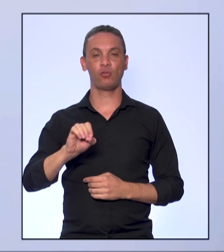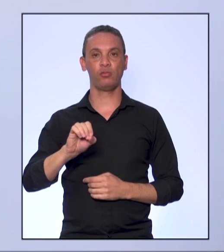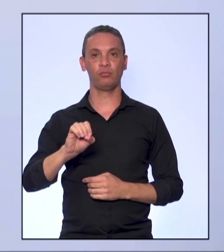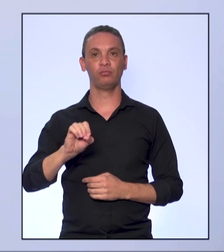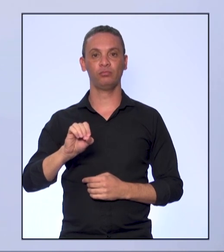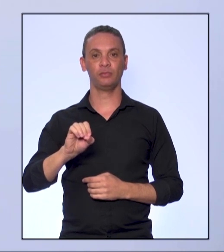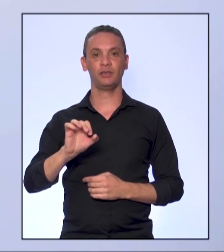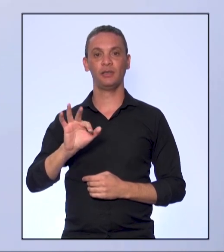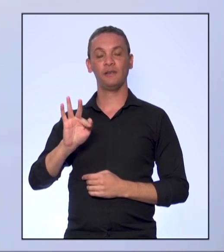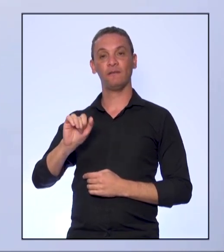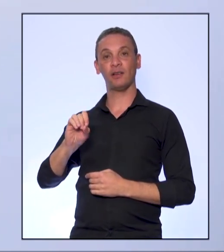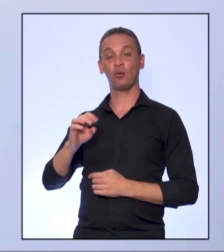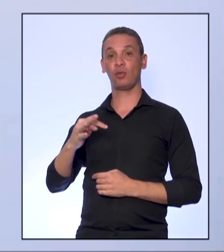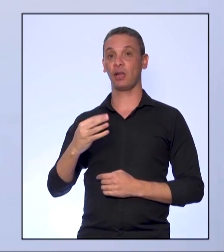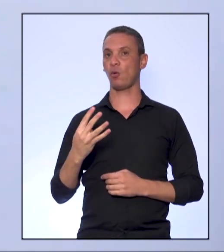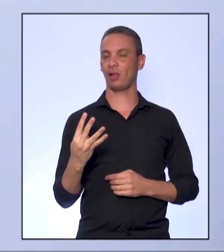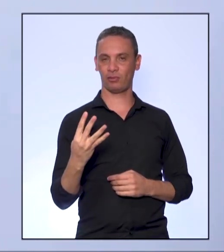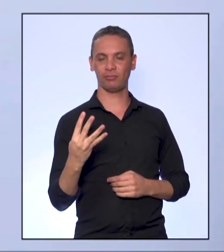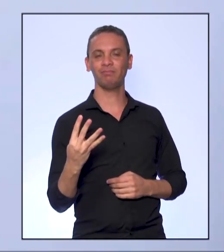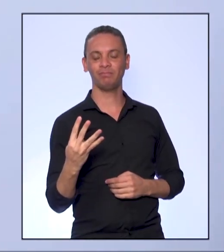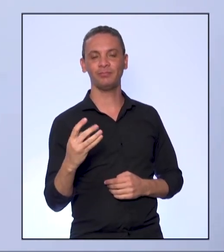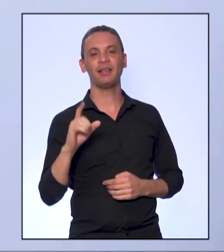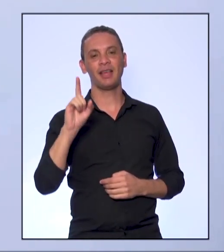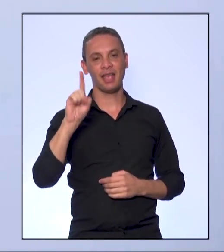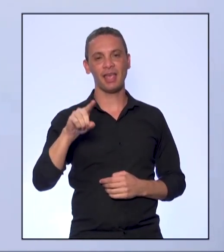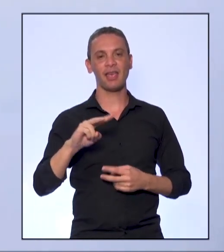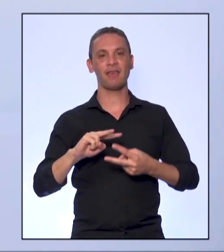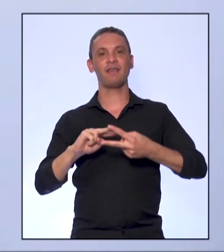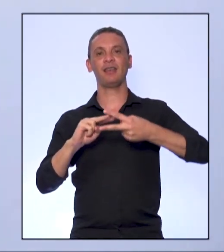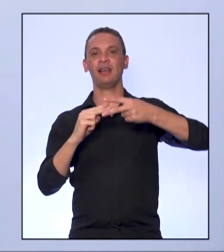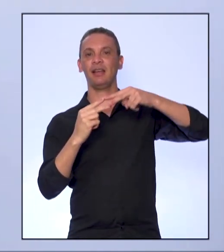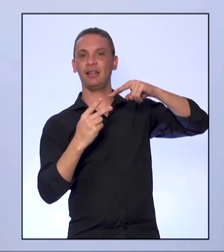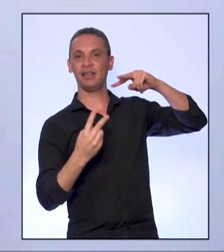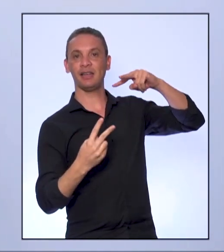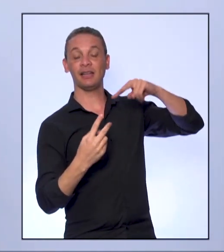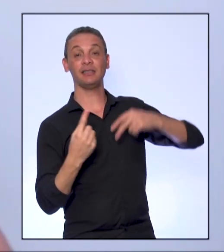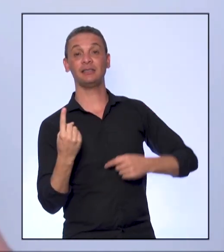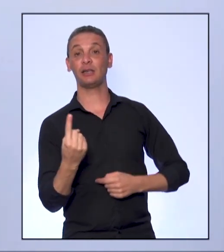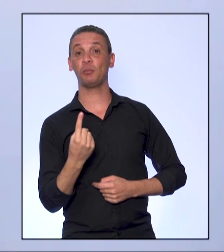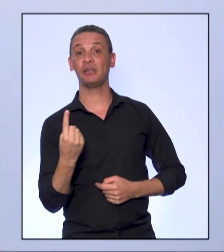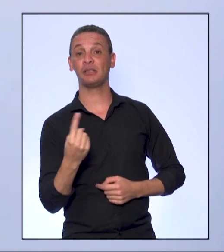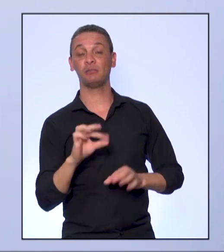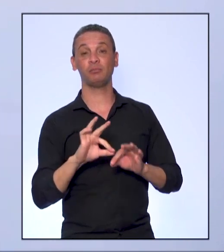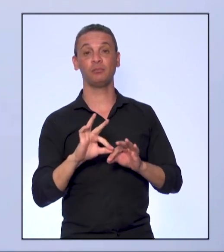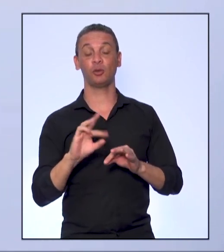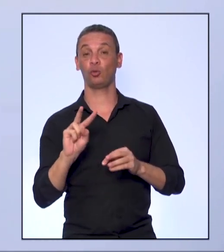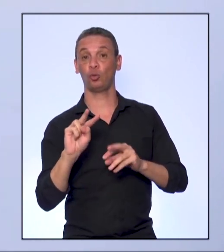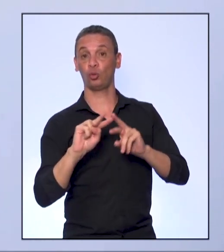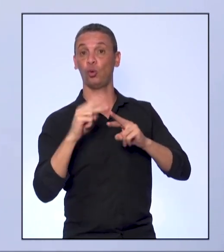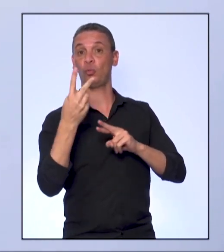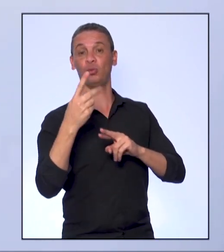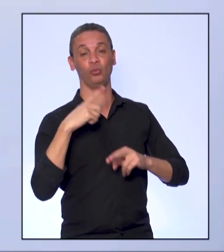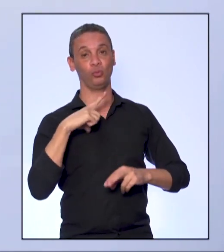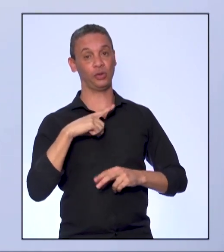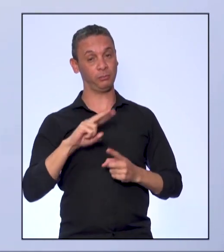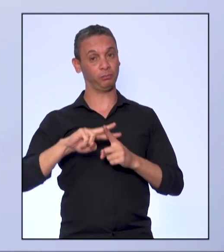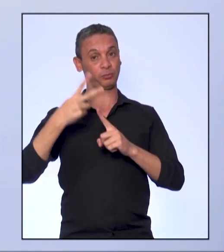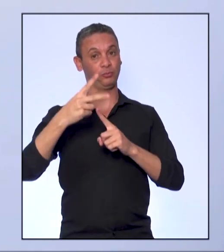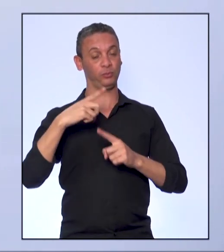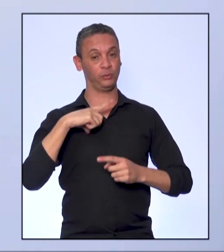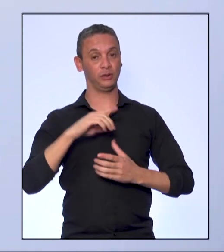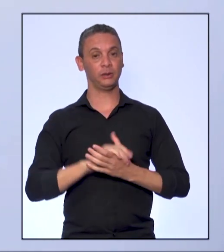T4, tá? O fago T4 é um vírus que é de DNA e ele tem cadeia dupla. Posso colocar